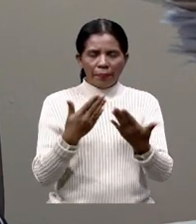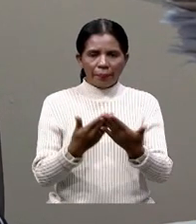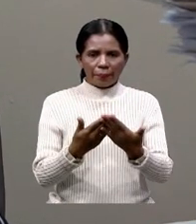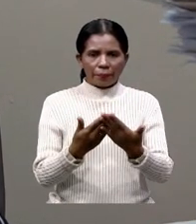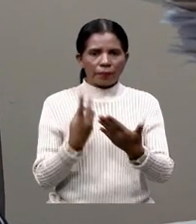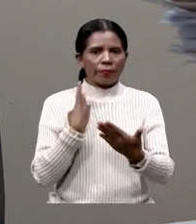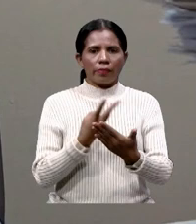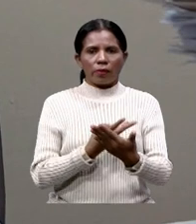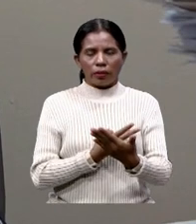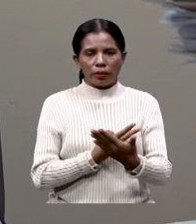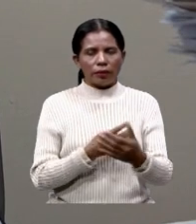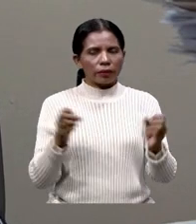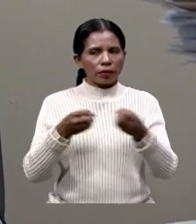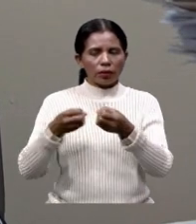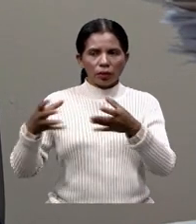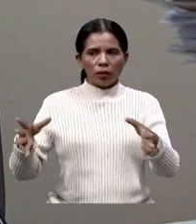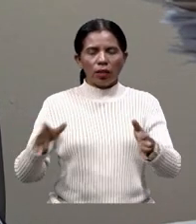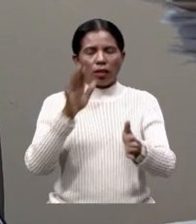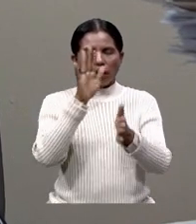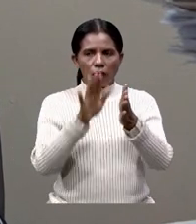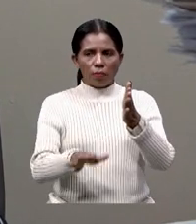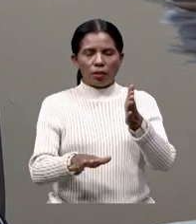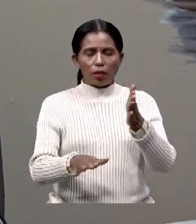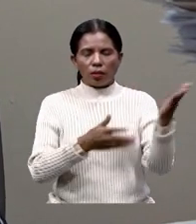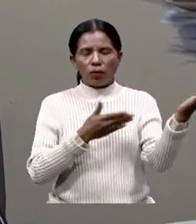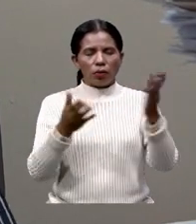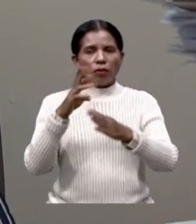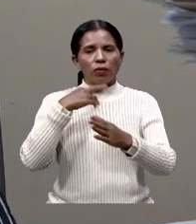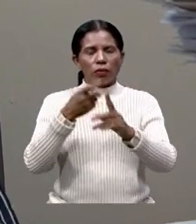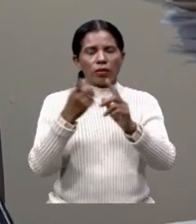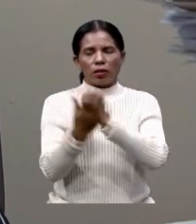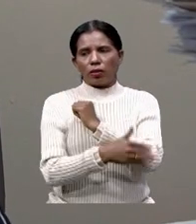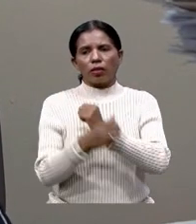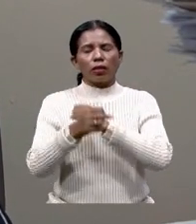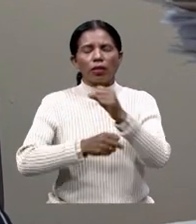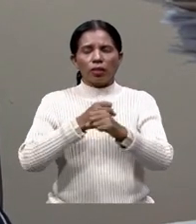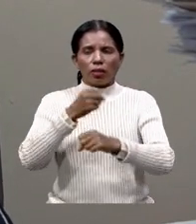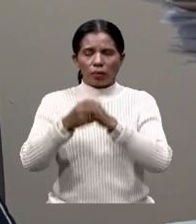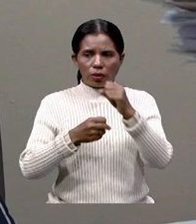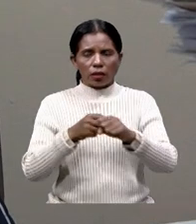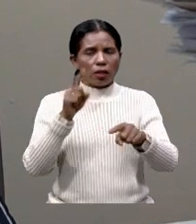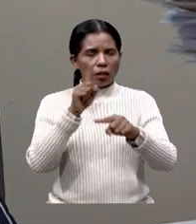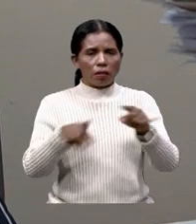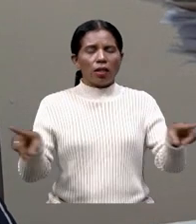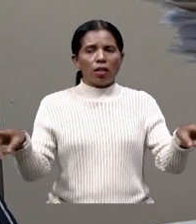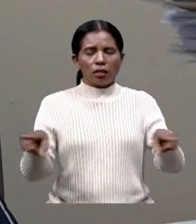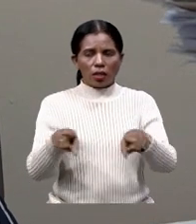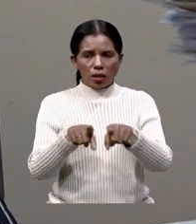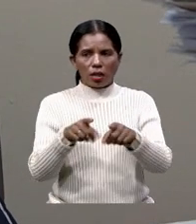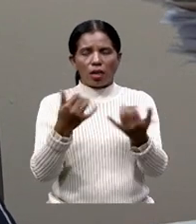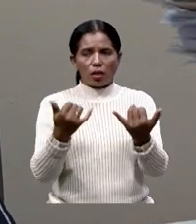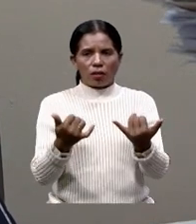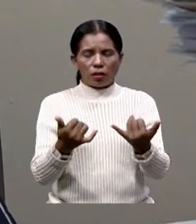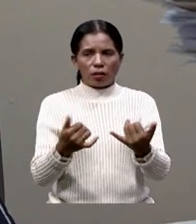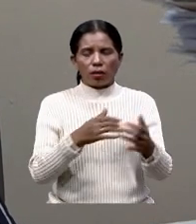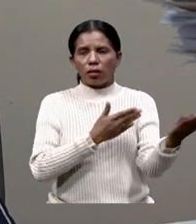lá, lá com a menos importação, né? Pelo menos tina matina, né? La velança agora é uma questão da importação mais